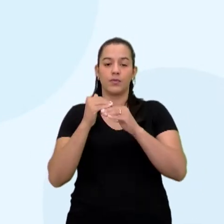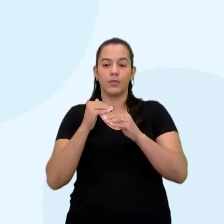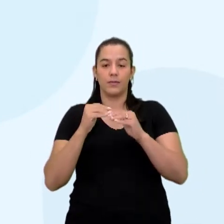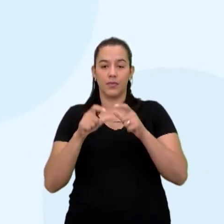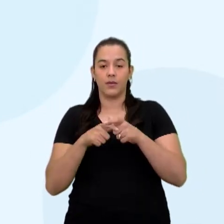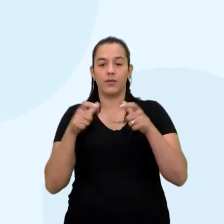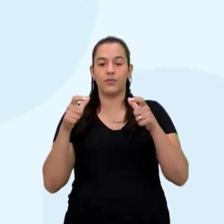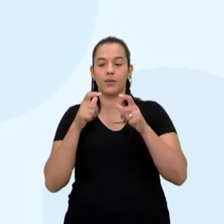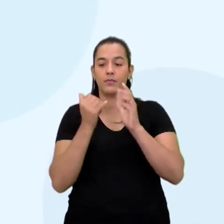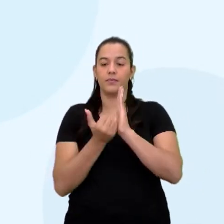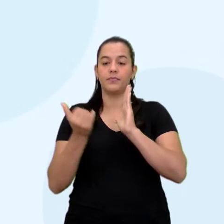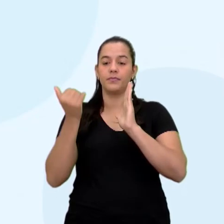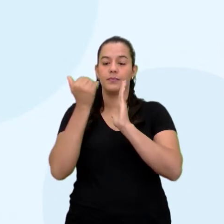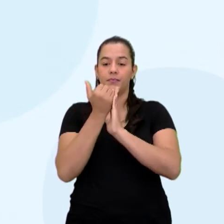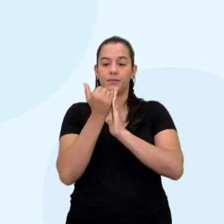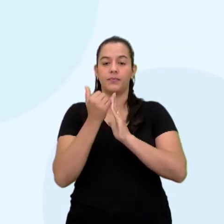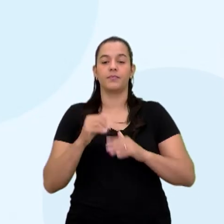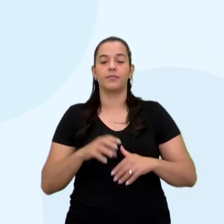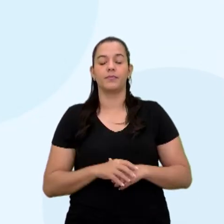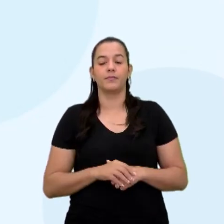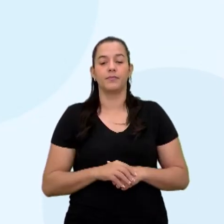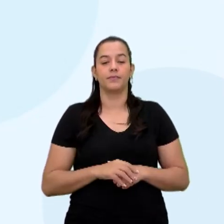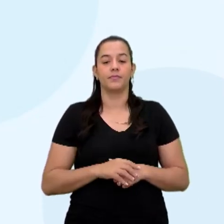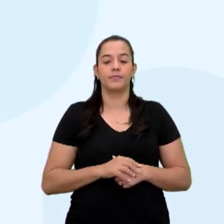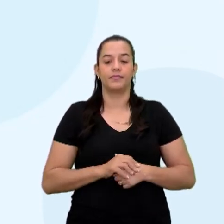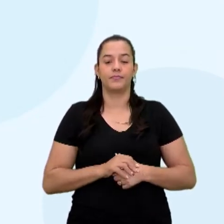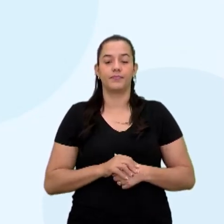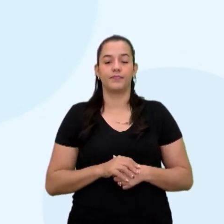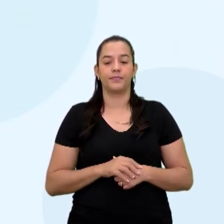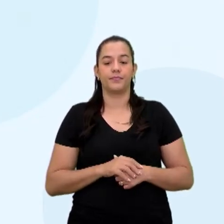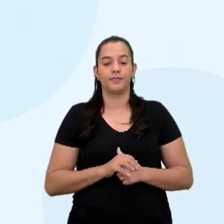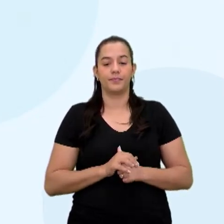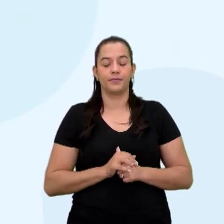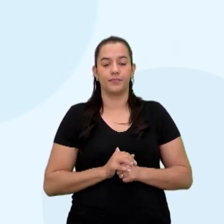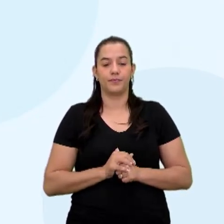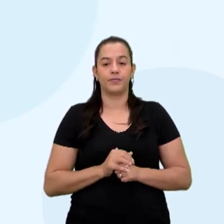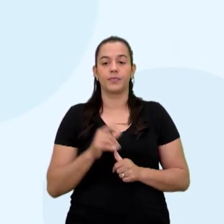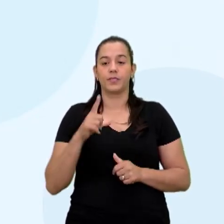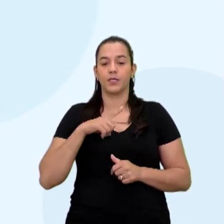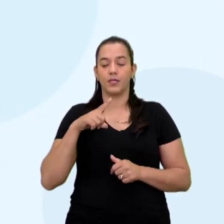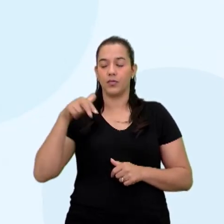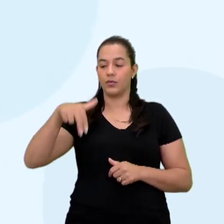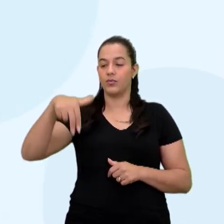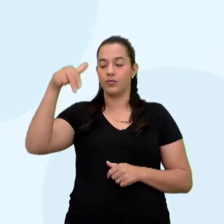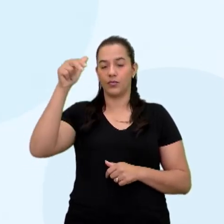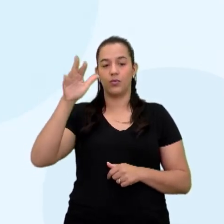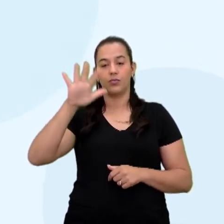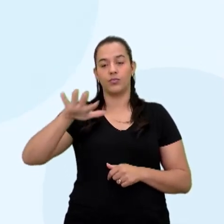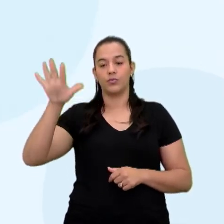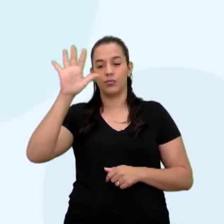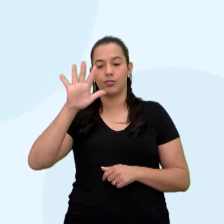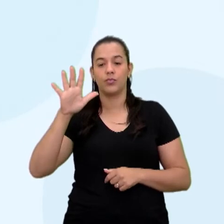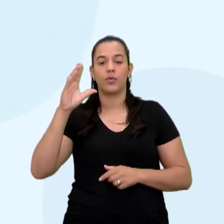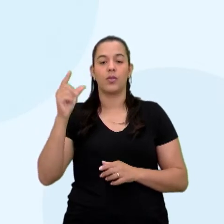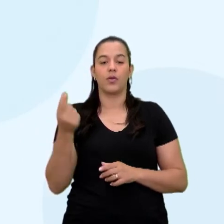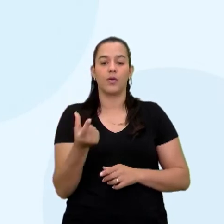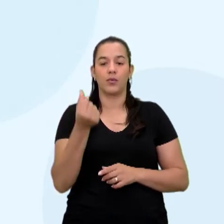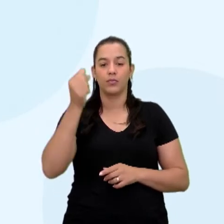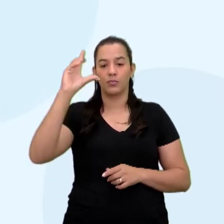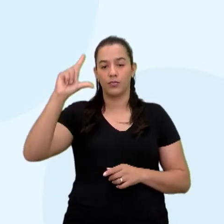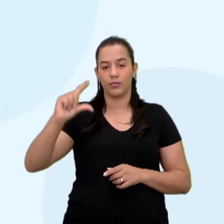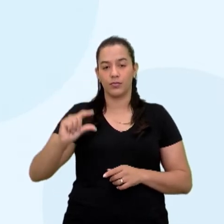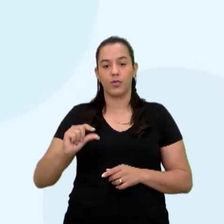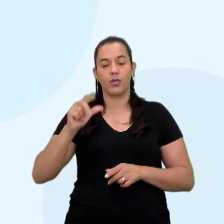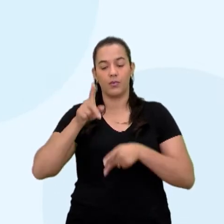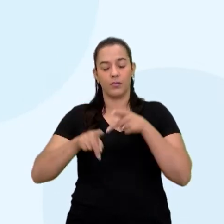50.989. Né? Bem, um valor bem acima até da região Norte, que é a região com menos valor médio per capita. E olha que a população lá também é